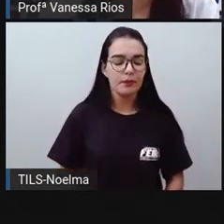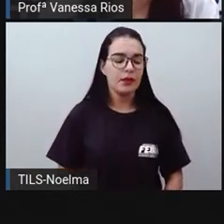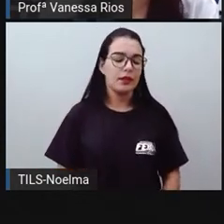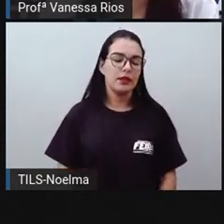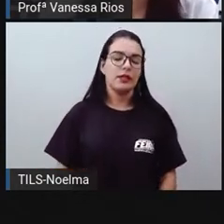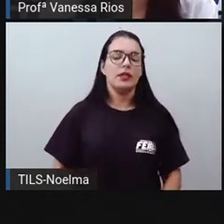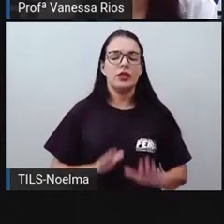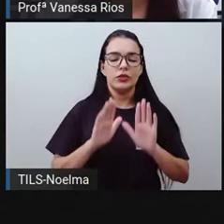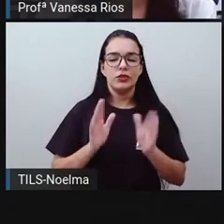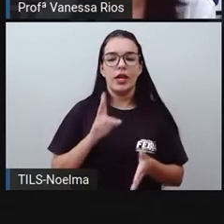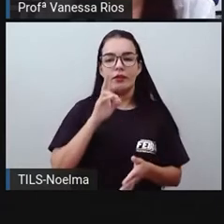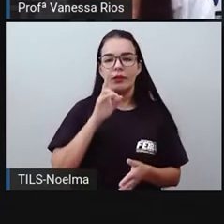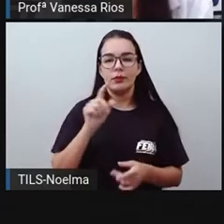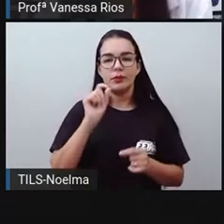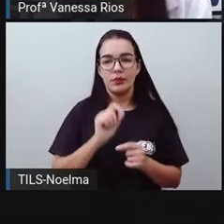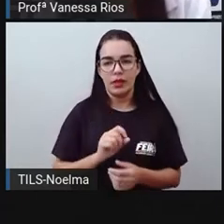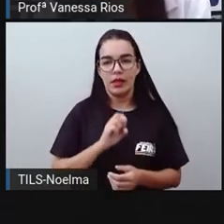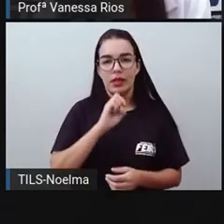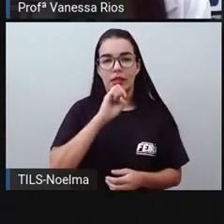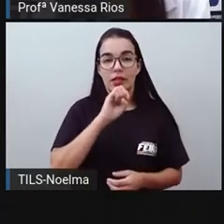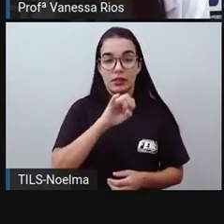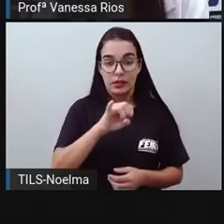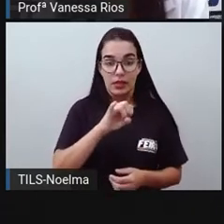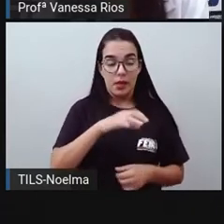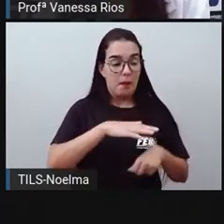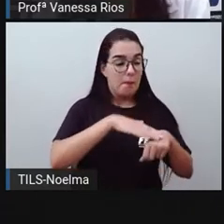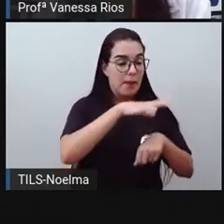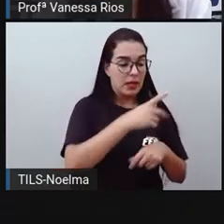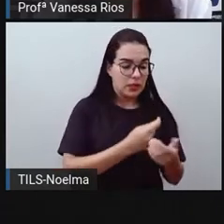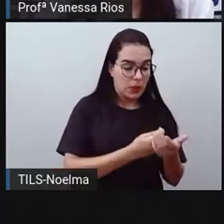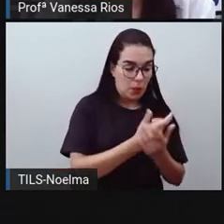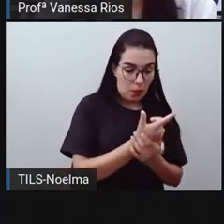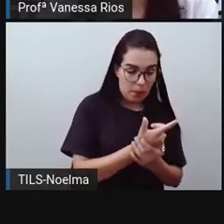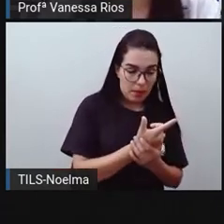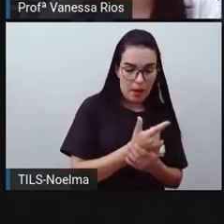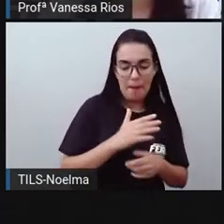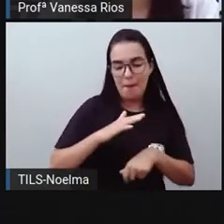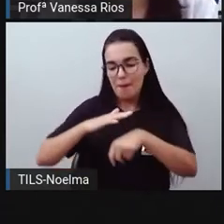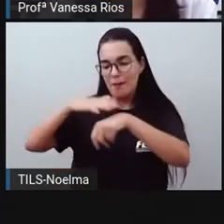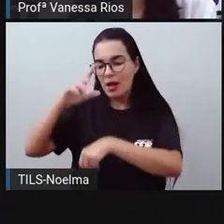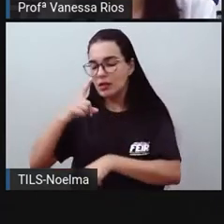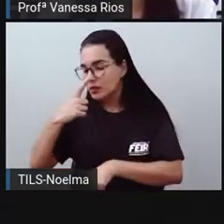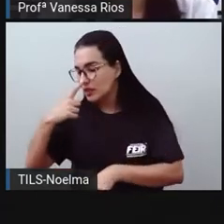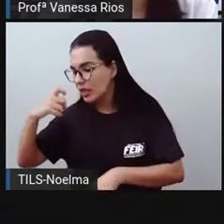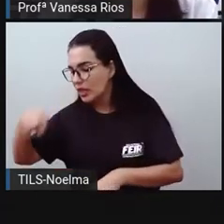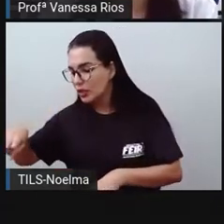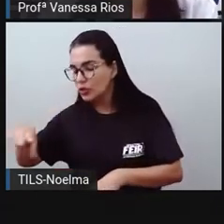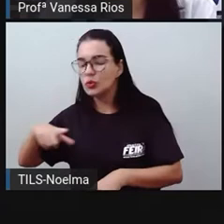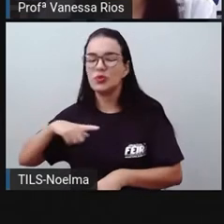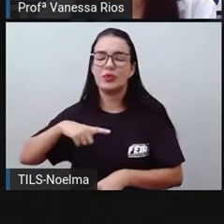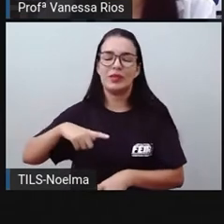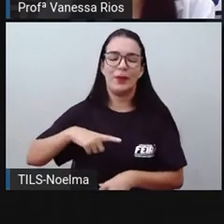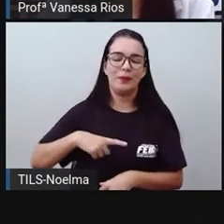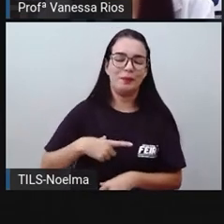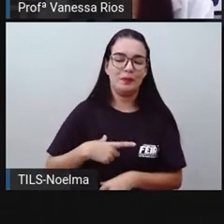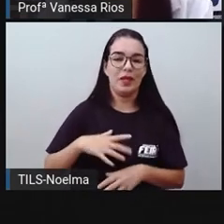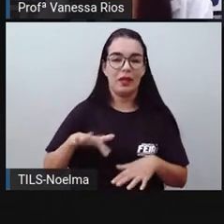produz lixo, mais se produz resíduos. Então essas duas ações aí elas